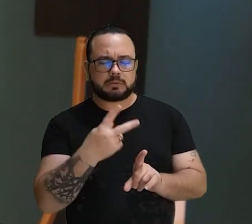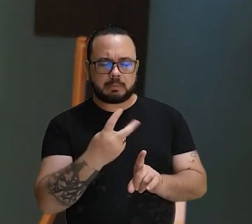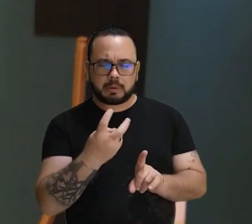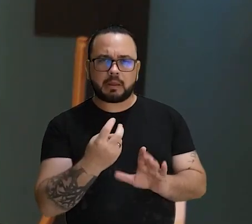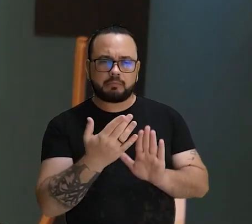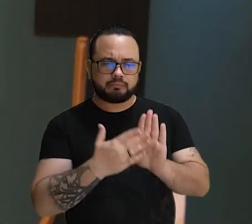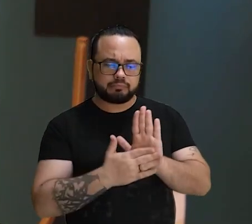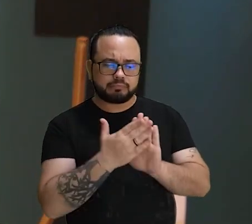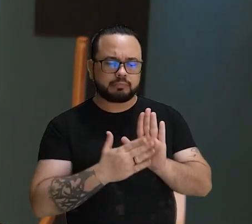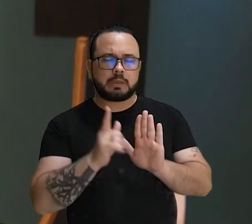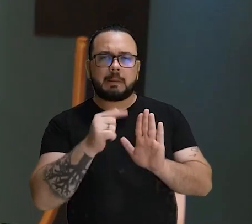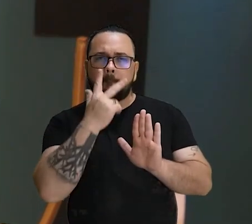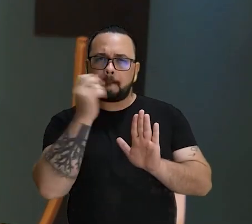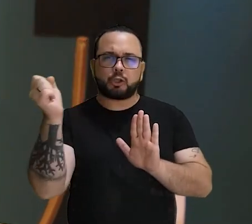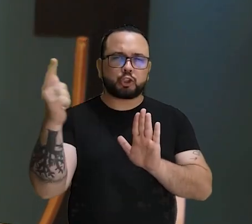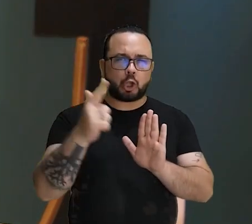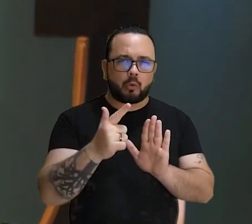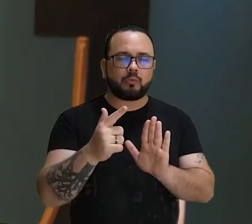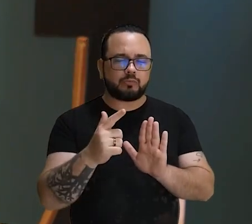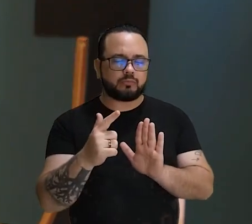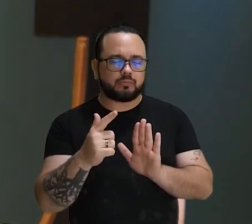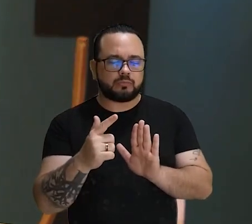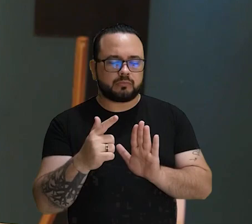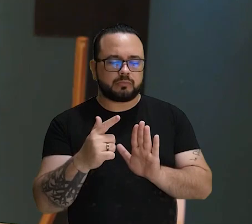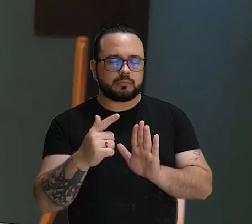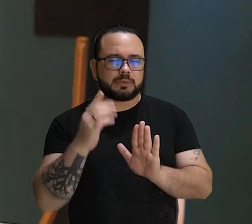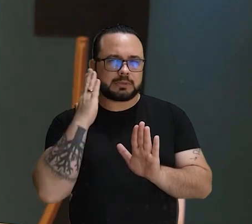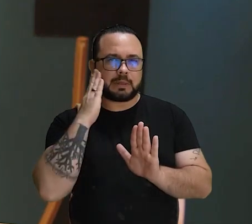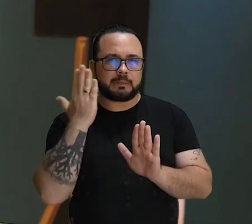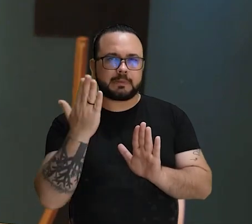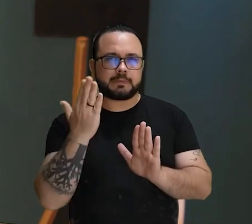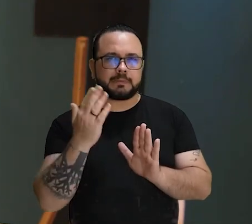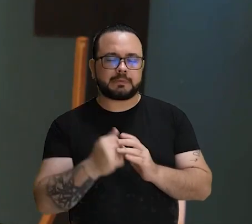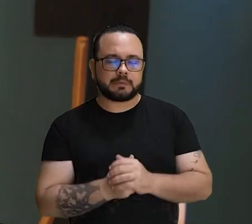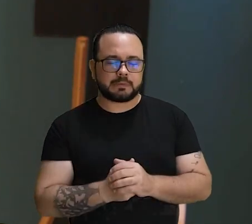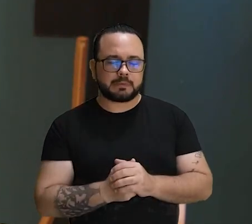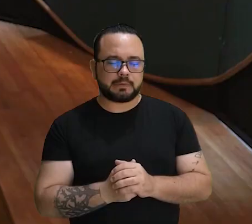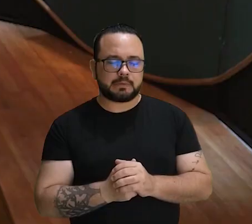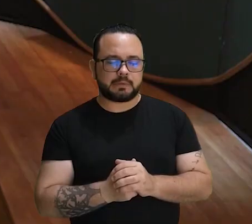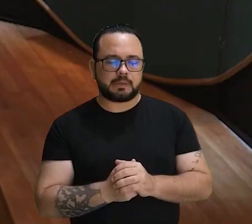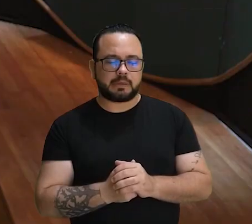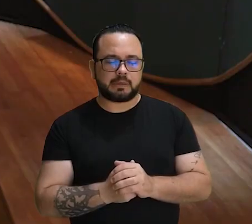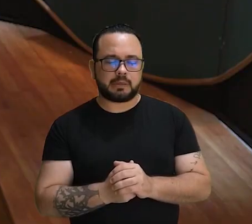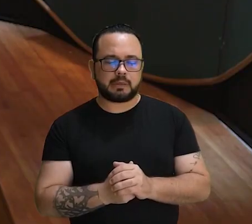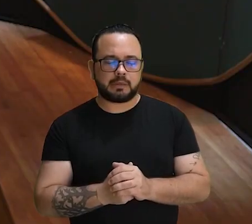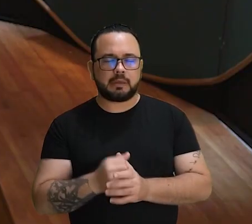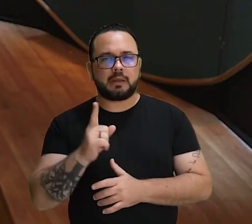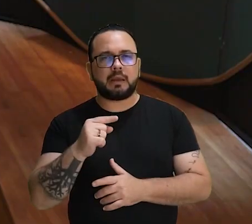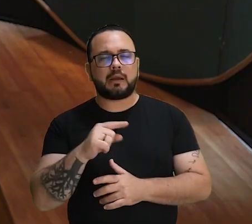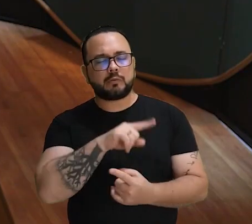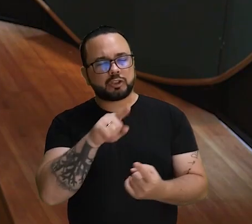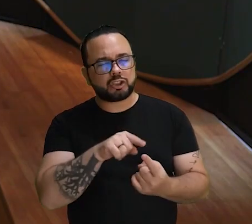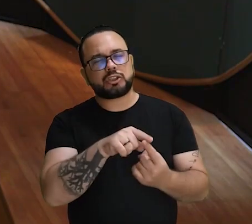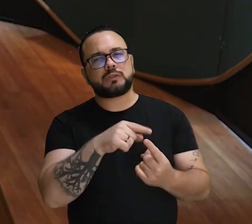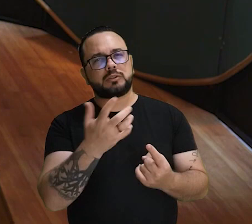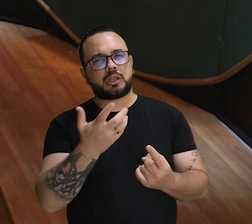capa dá para você ver que é um disco bem solar, assim, né? Um disco muito, né? Assim, com uma coisa muito, esse caminho de ida